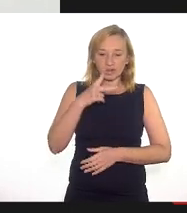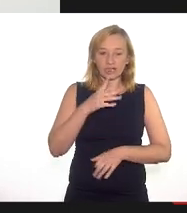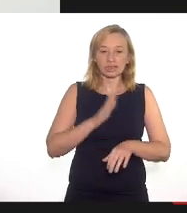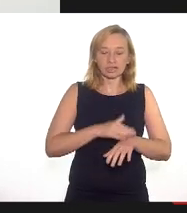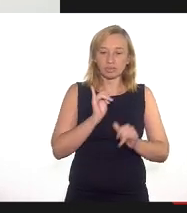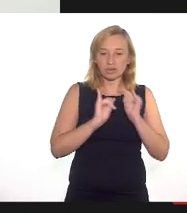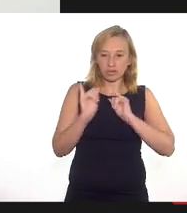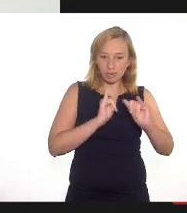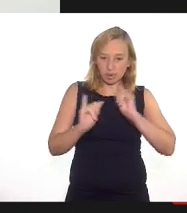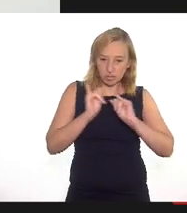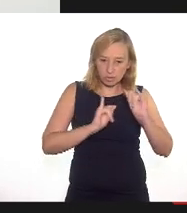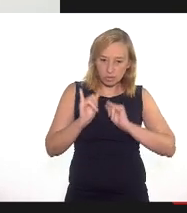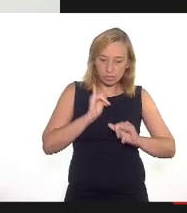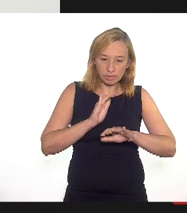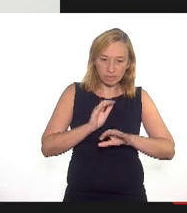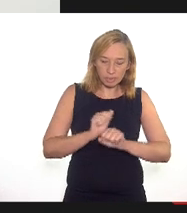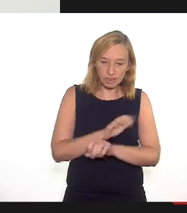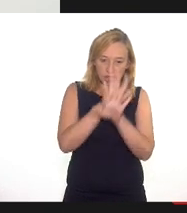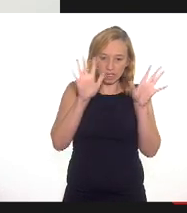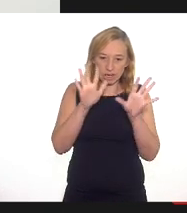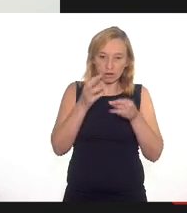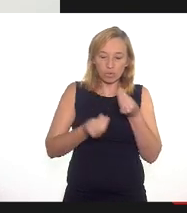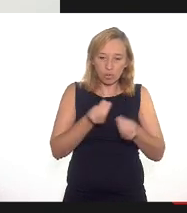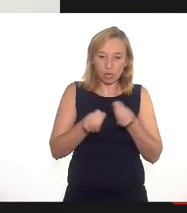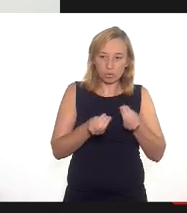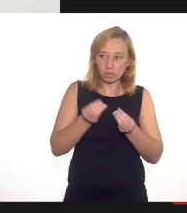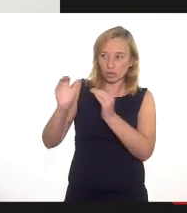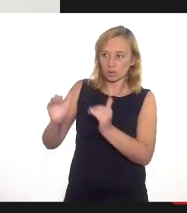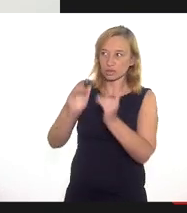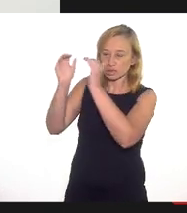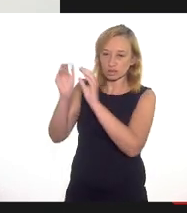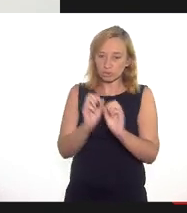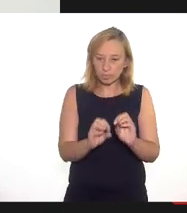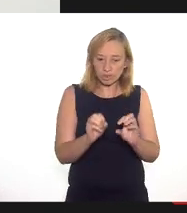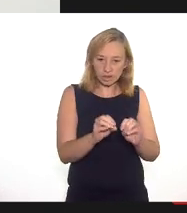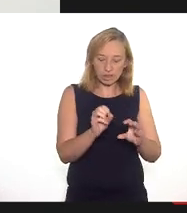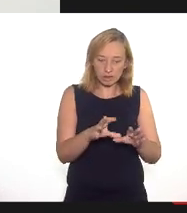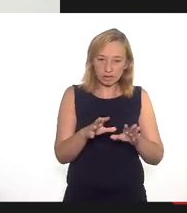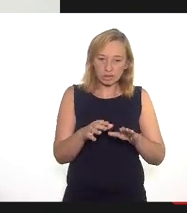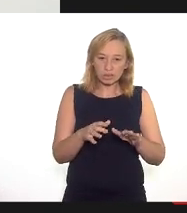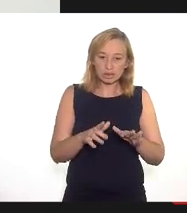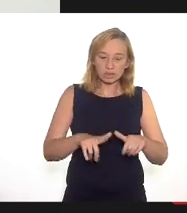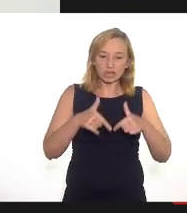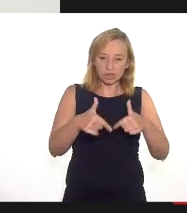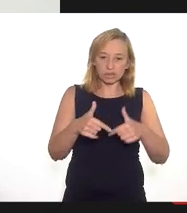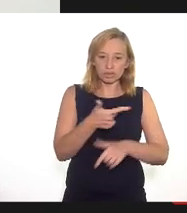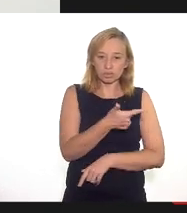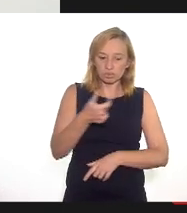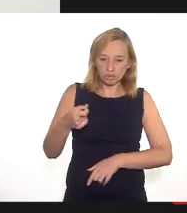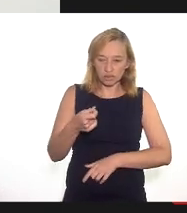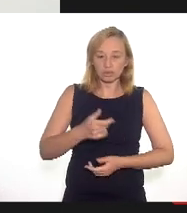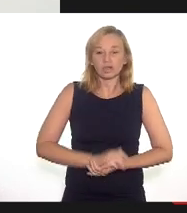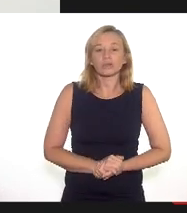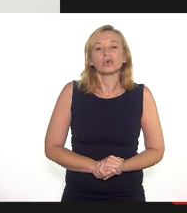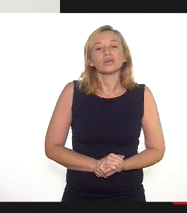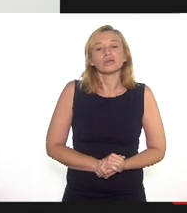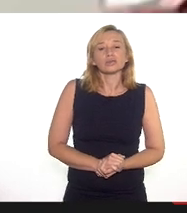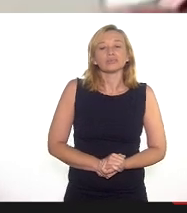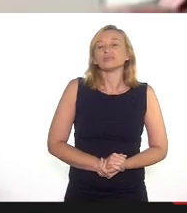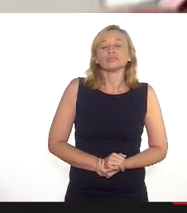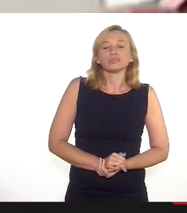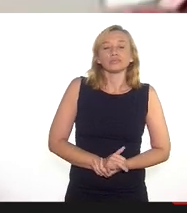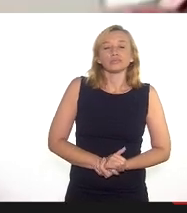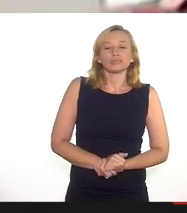informações, né, até para deixar um pouco mais claro de como é que o ensino superior foi tratado aí durante o ano de 2020. Vamos lá,